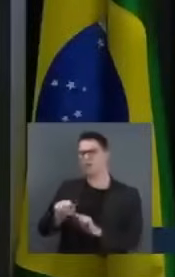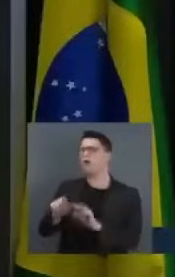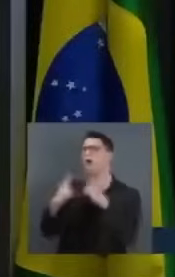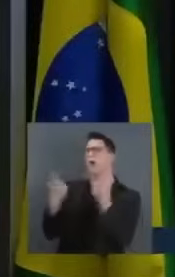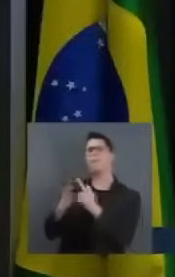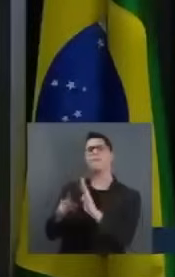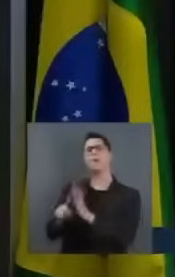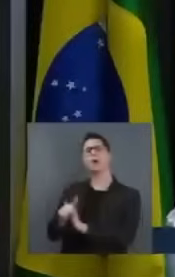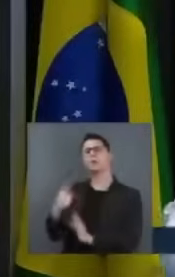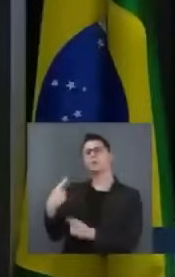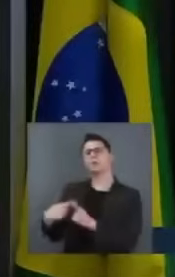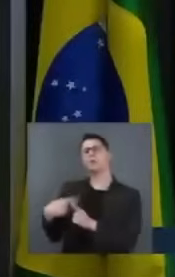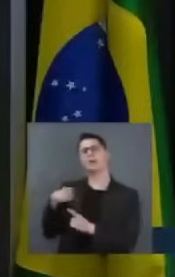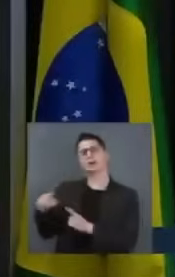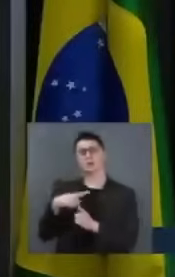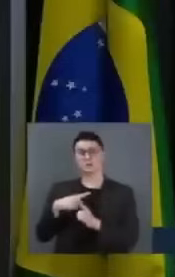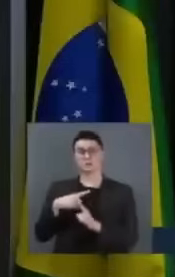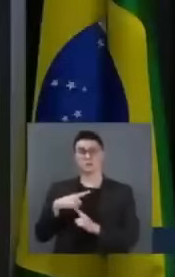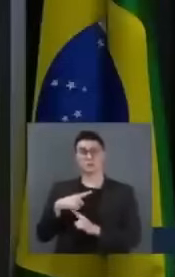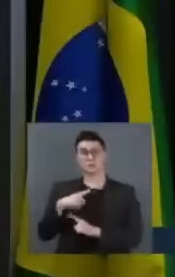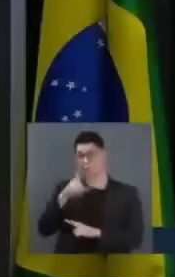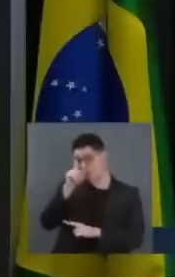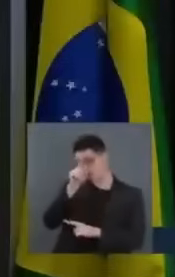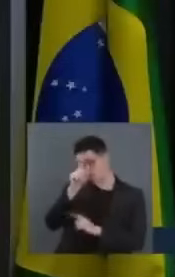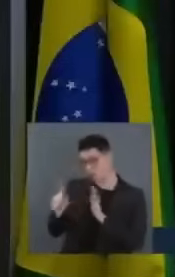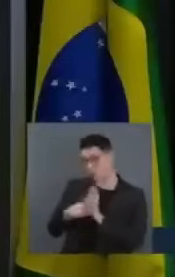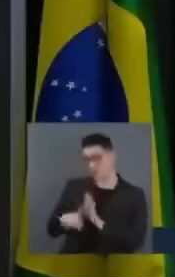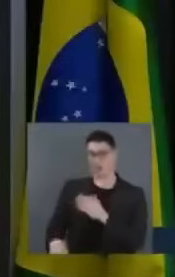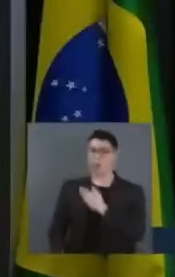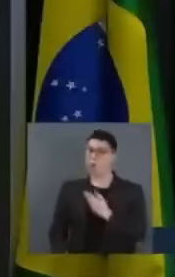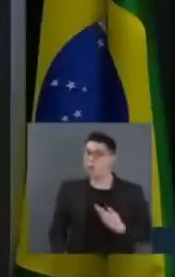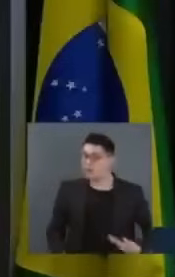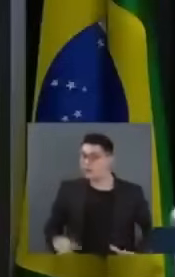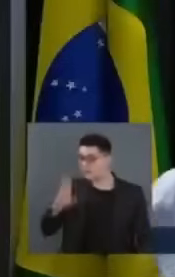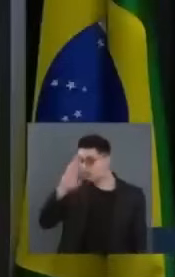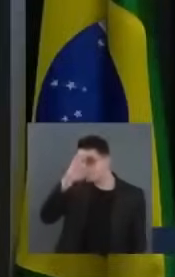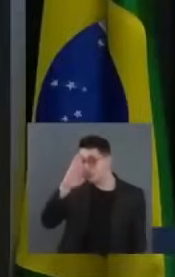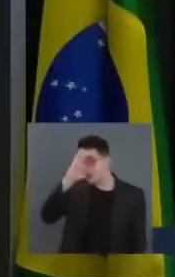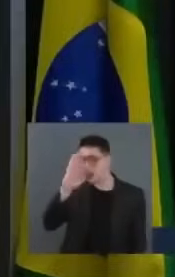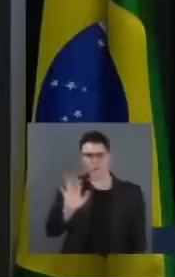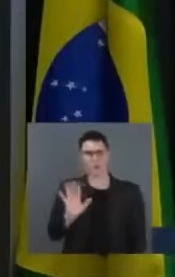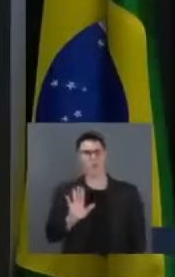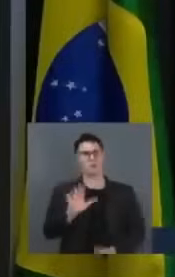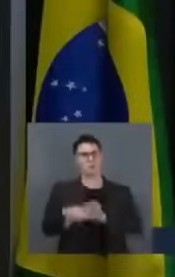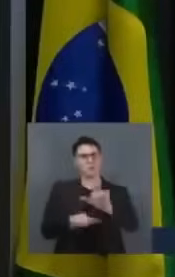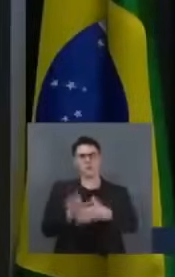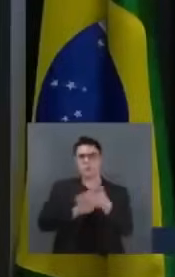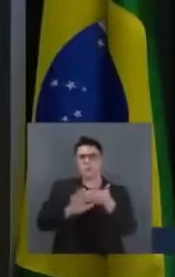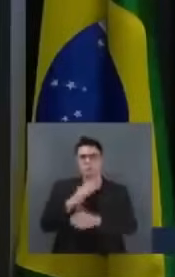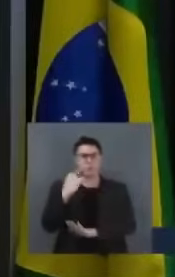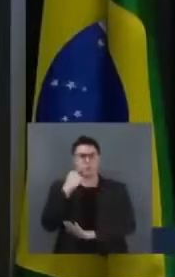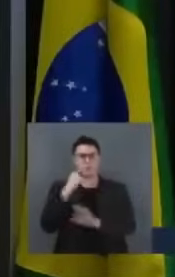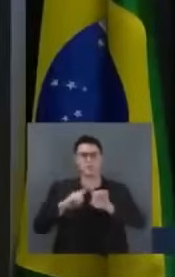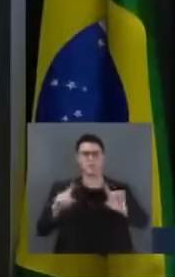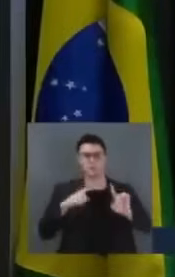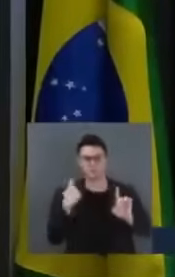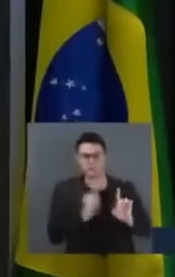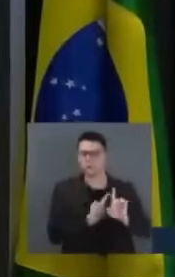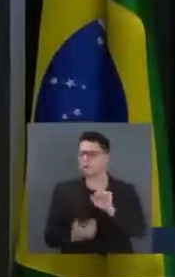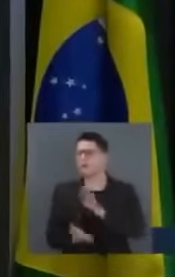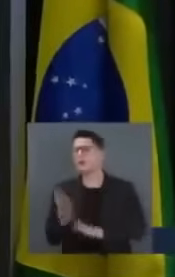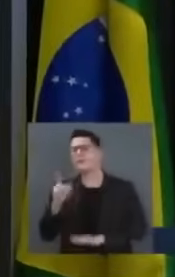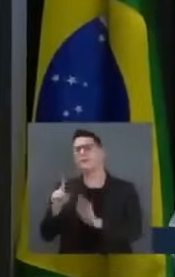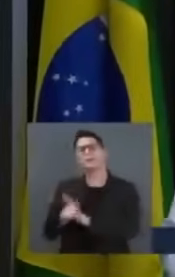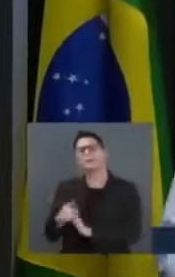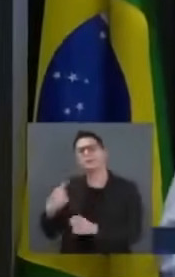por que os hospitais, no governo Bolsonaro, nada mudou, ninguém pensou, mas nós fomos perguntar por